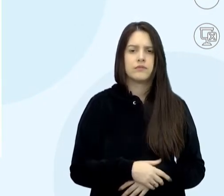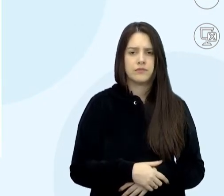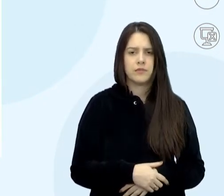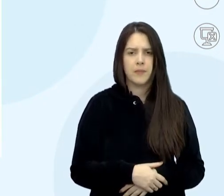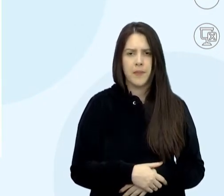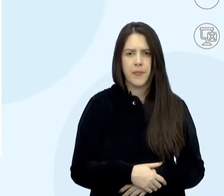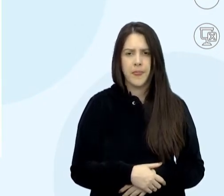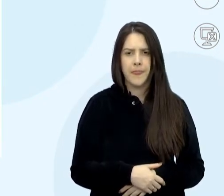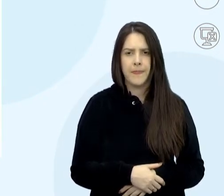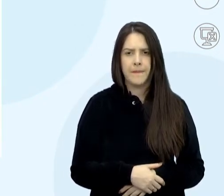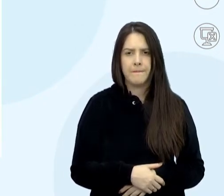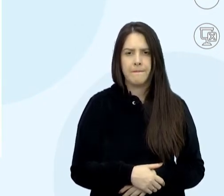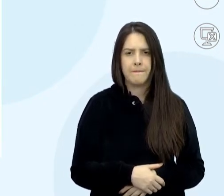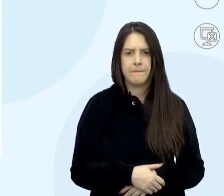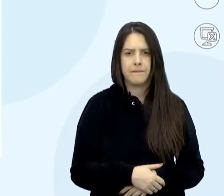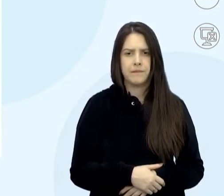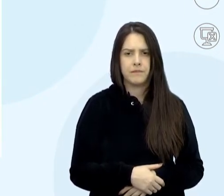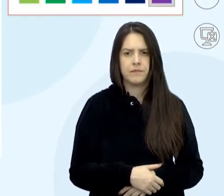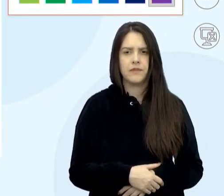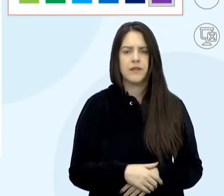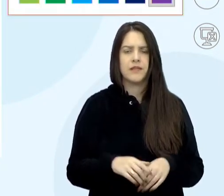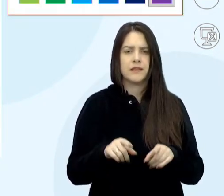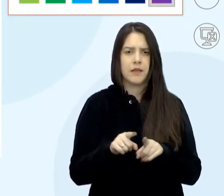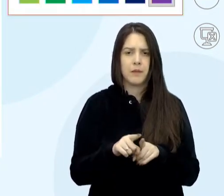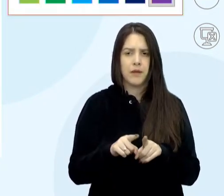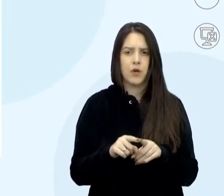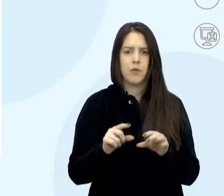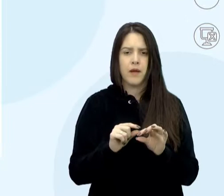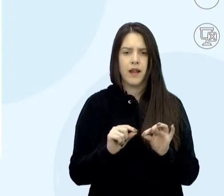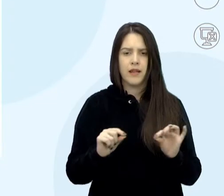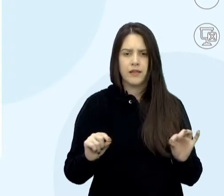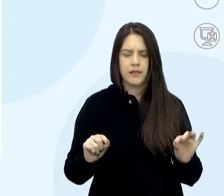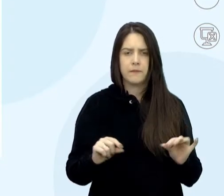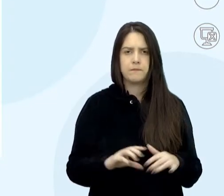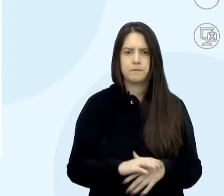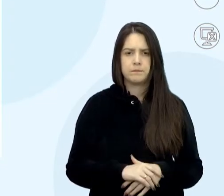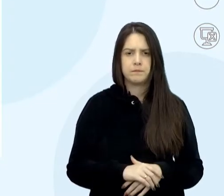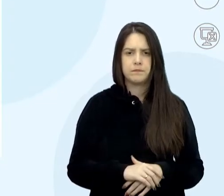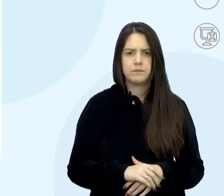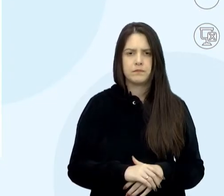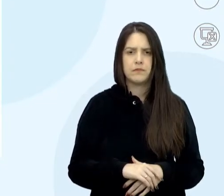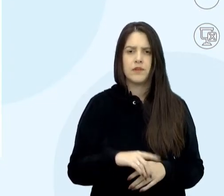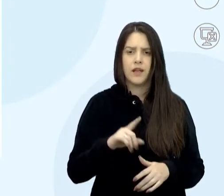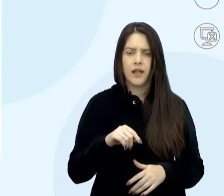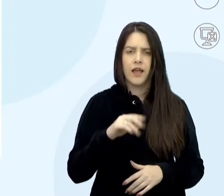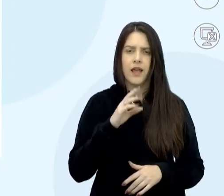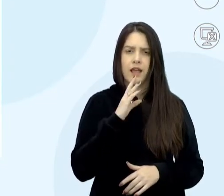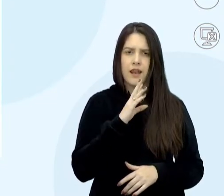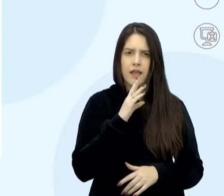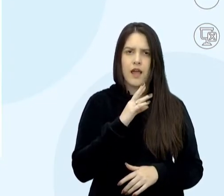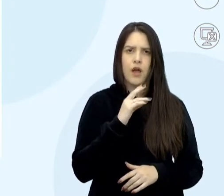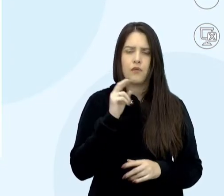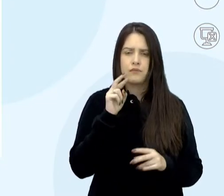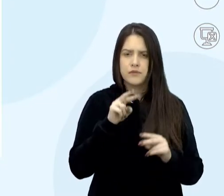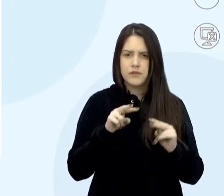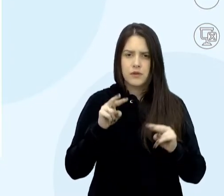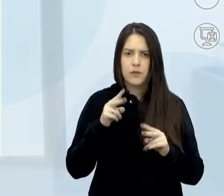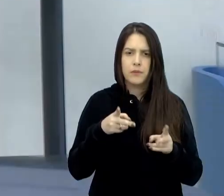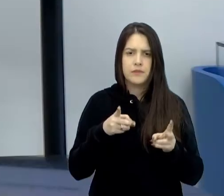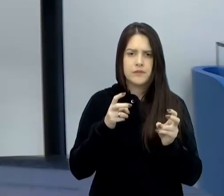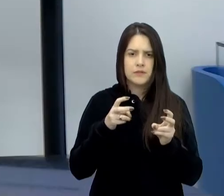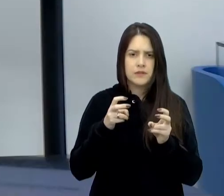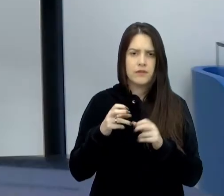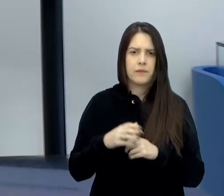juros e uma linha de multa. Para não acontecer isso, é melhor que se pague na data